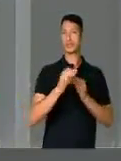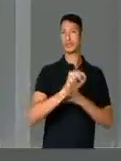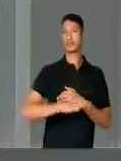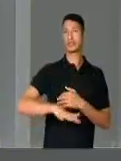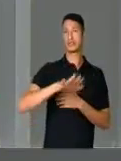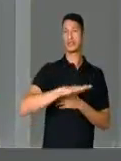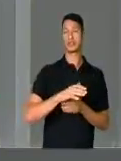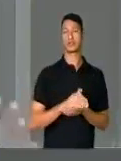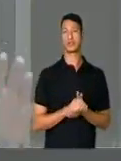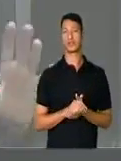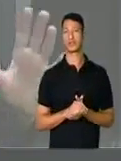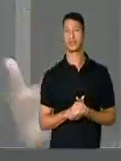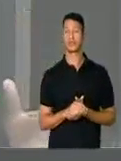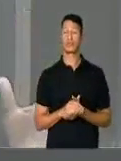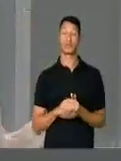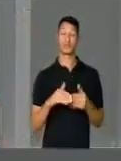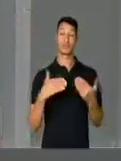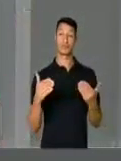julgar.